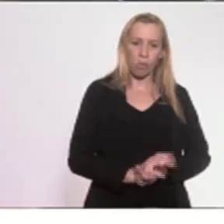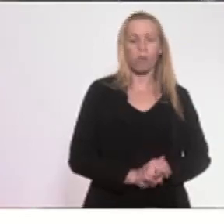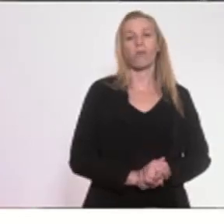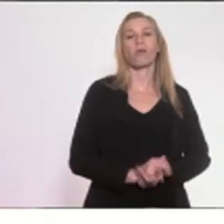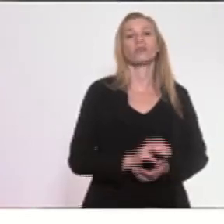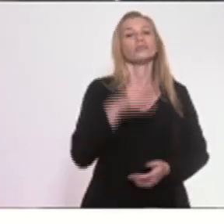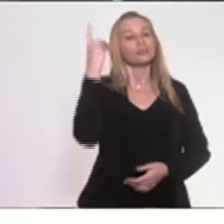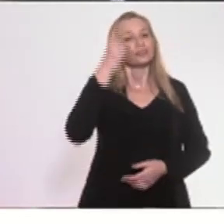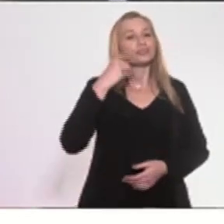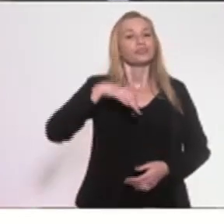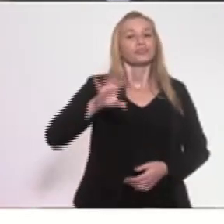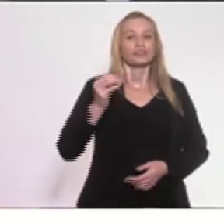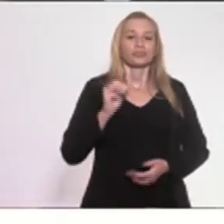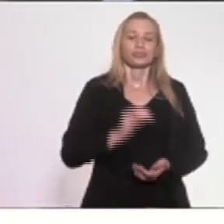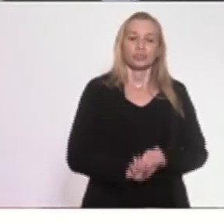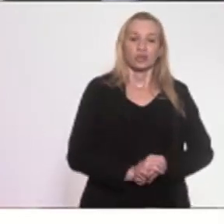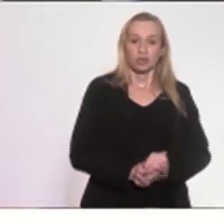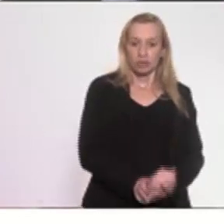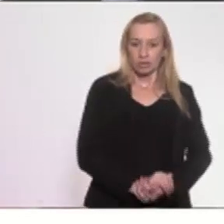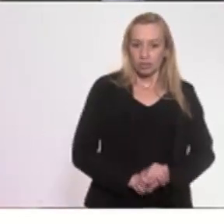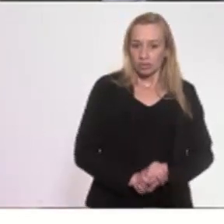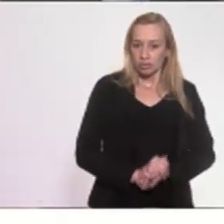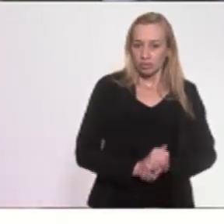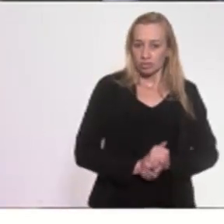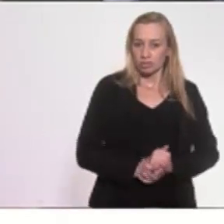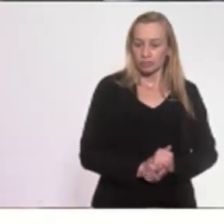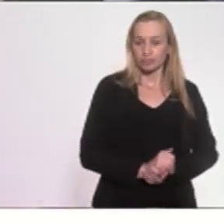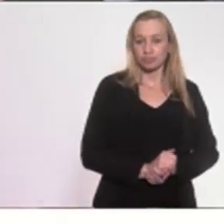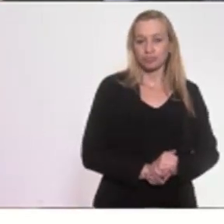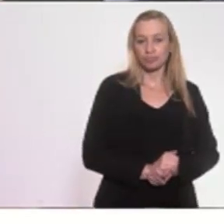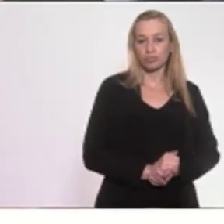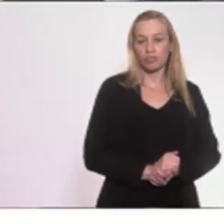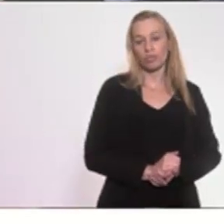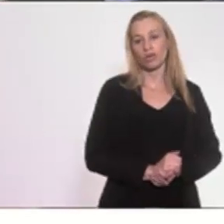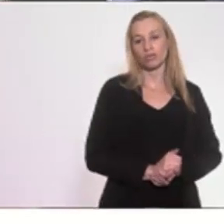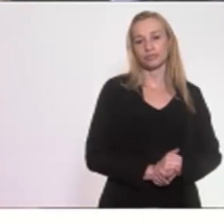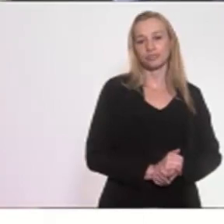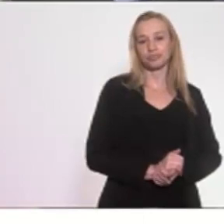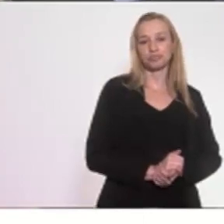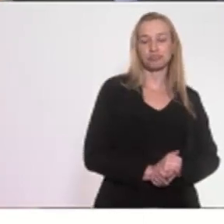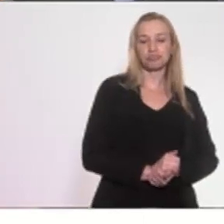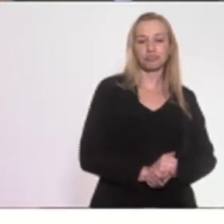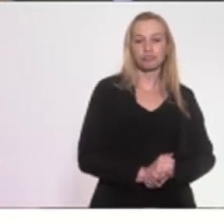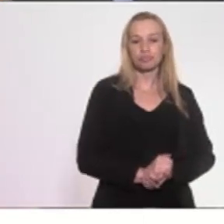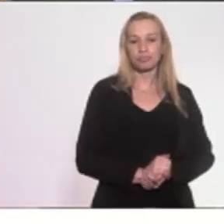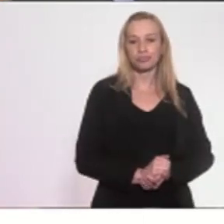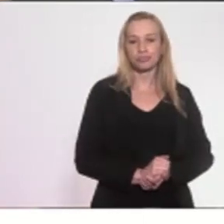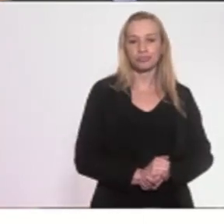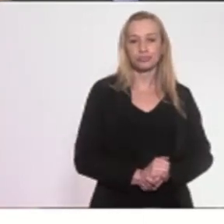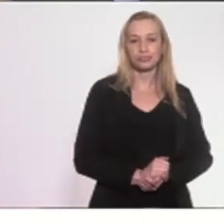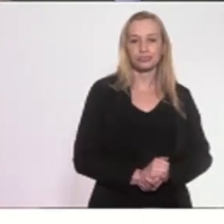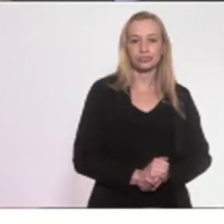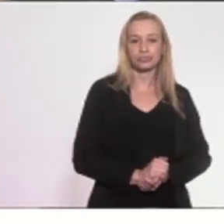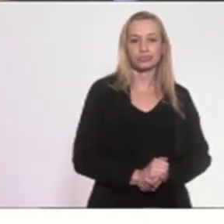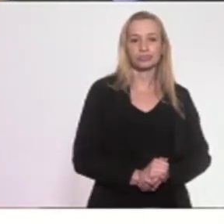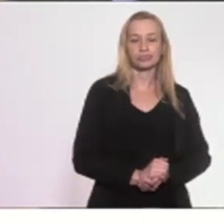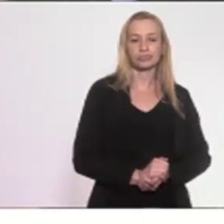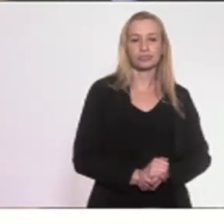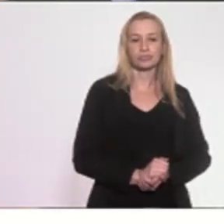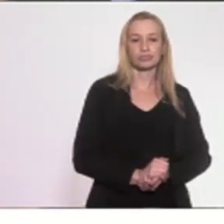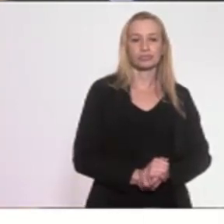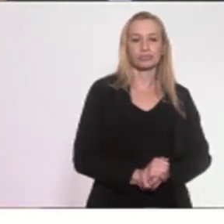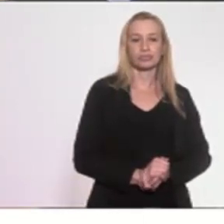Deputado Márcio. Esse negócio é maravilhoso.